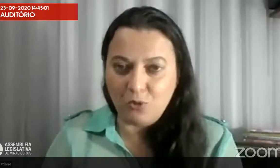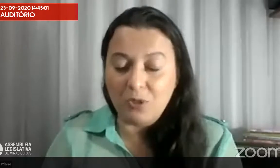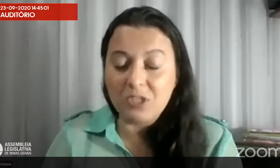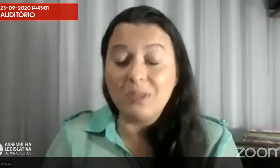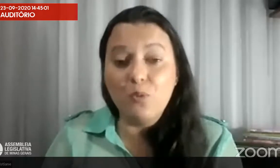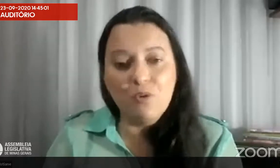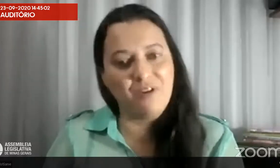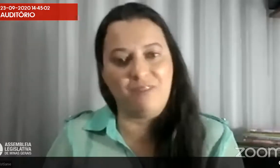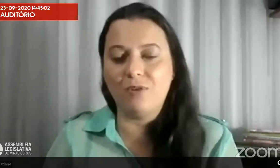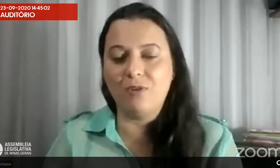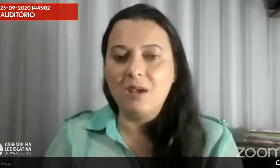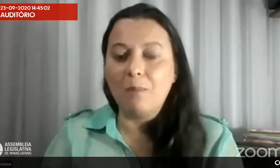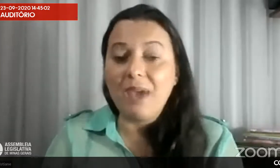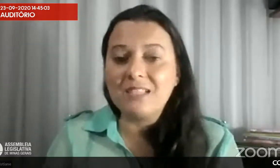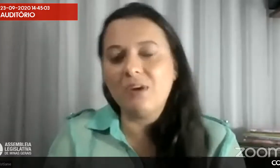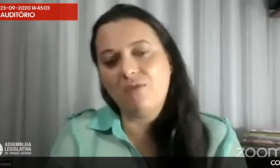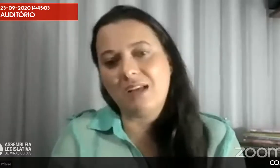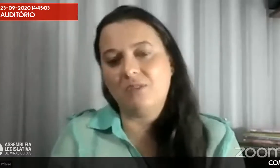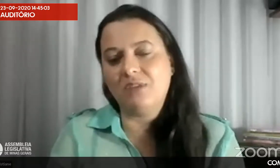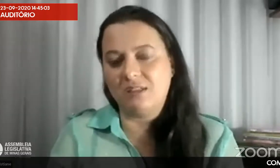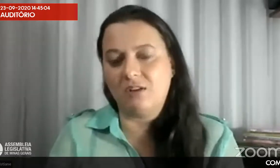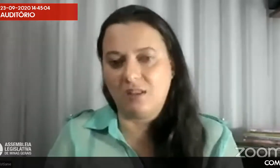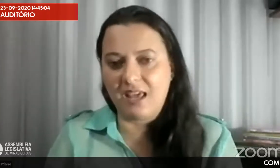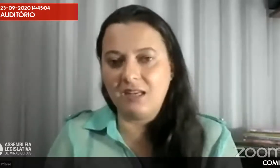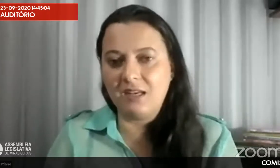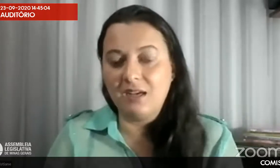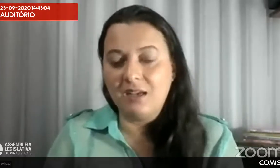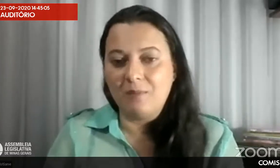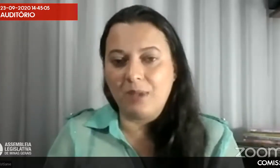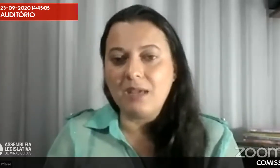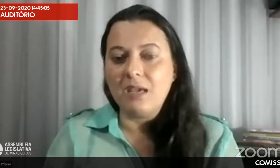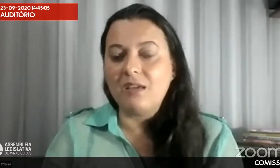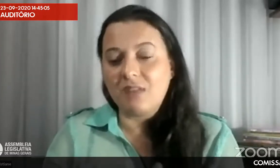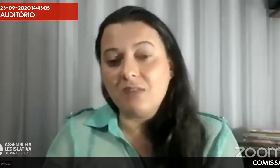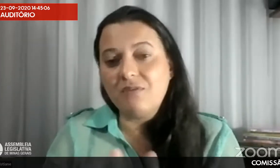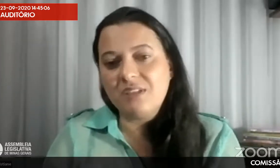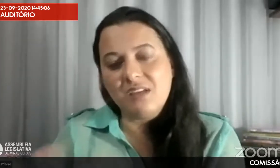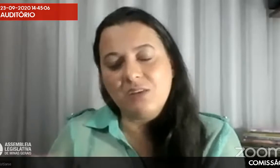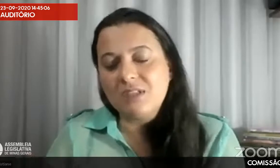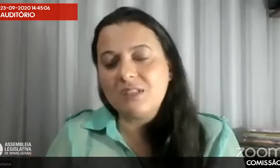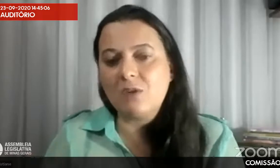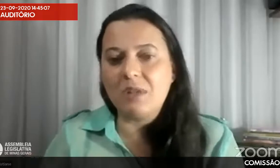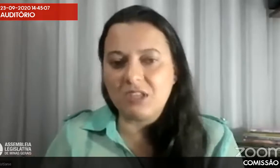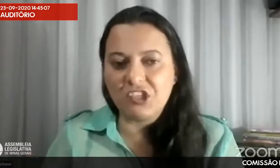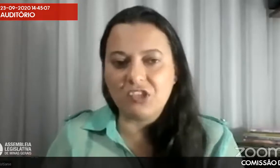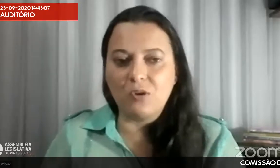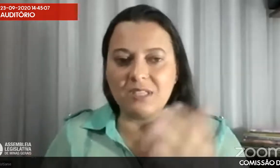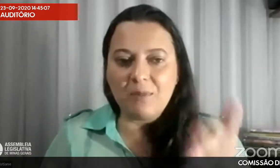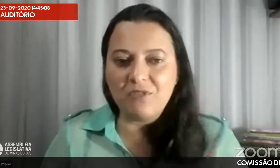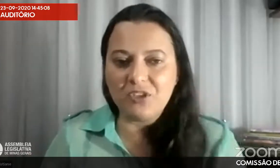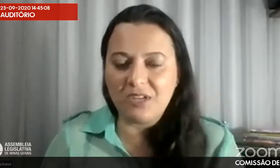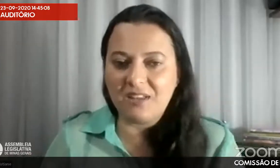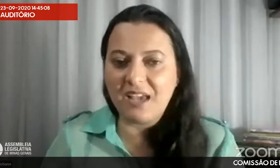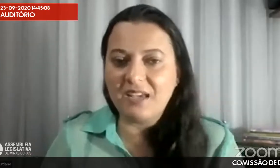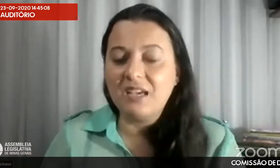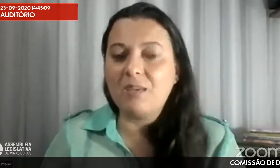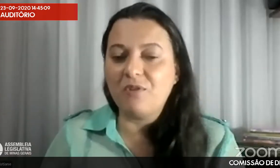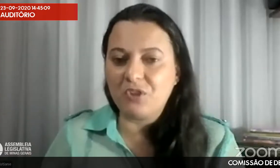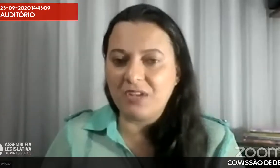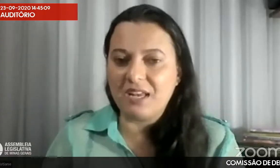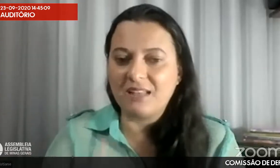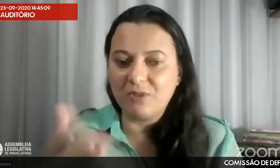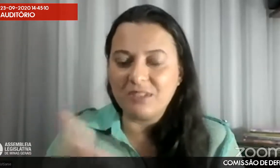com tudo isso, mas, por favor, peça uma revogação dessa nota técnica, né? E tendo em vista aí todos esses argumentos que a gente trouxe, e a professora Andréia e